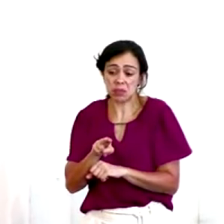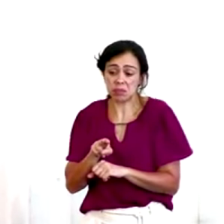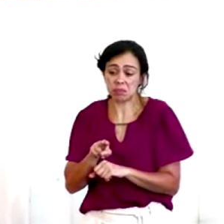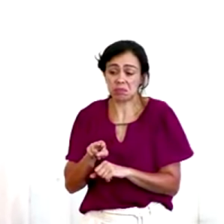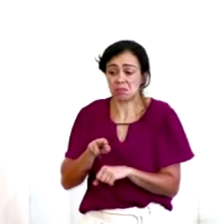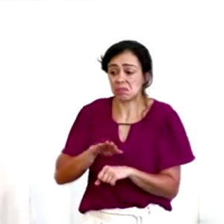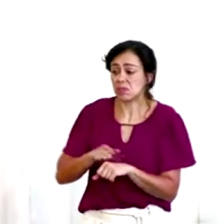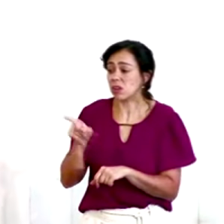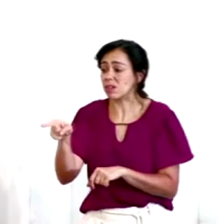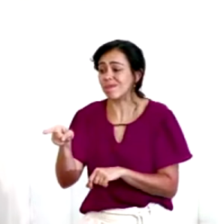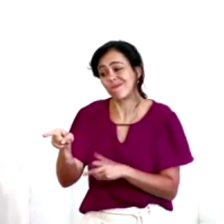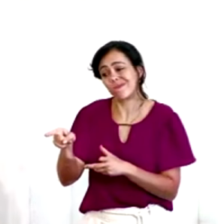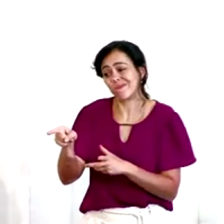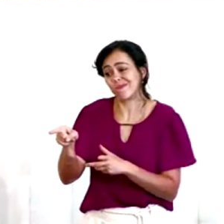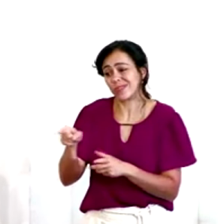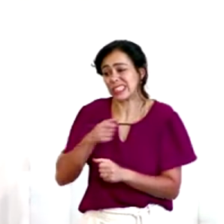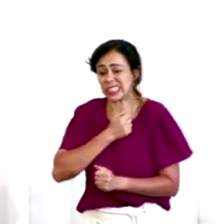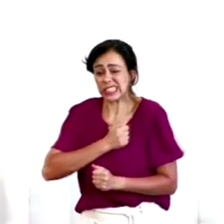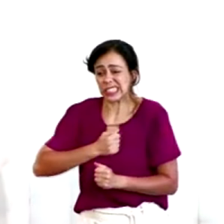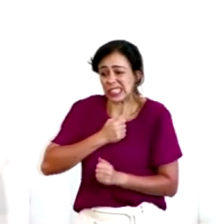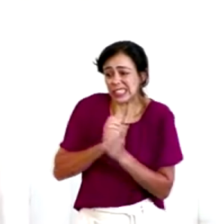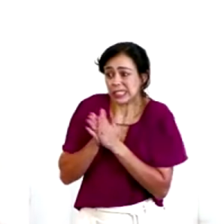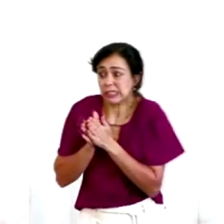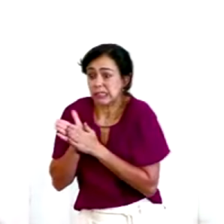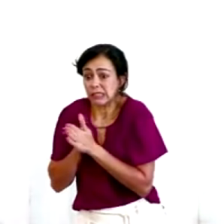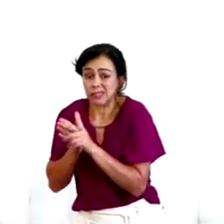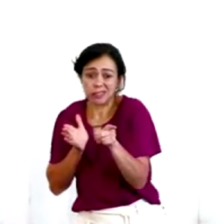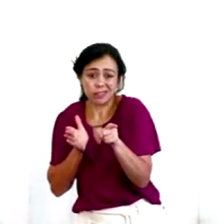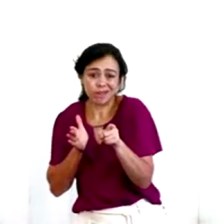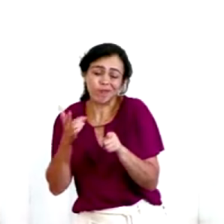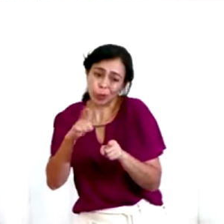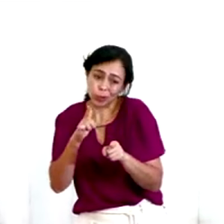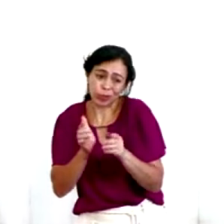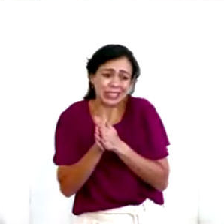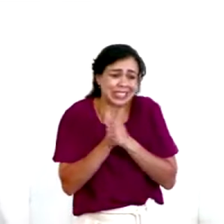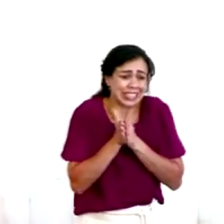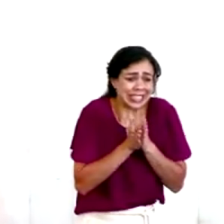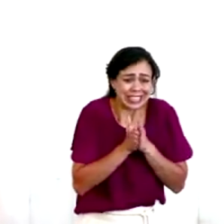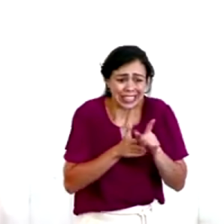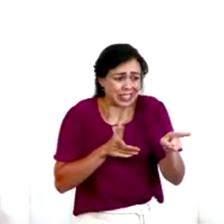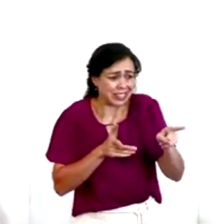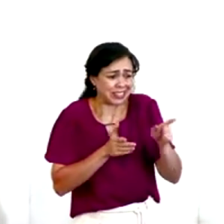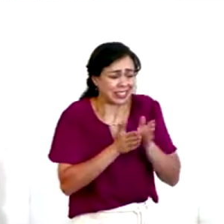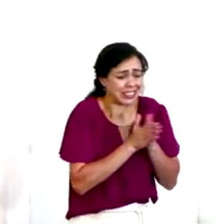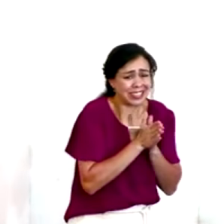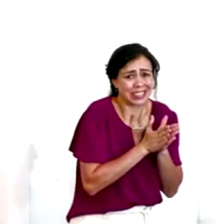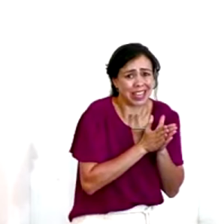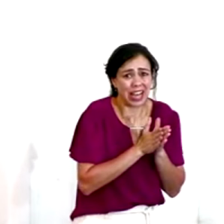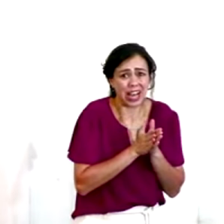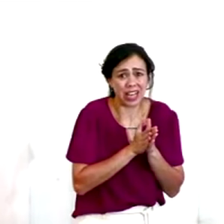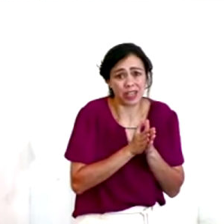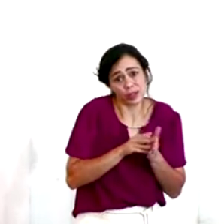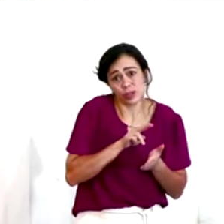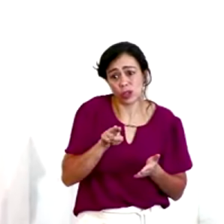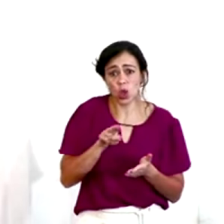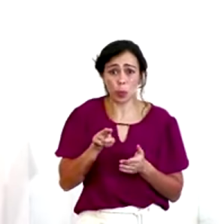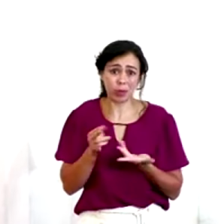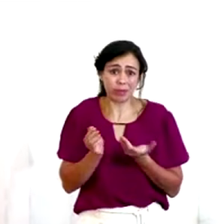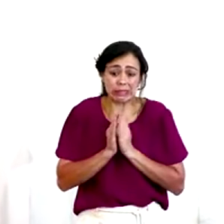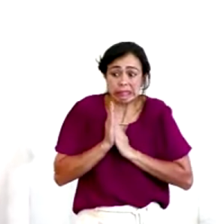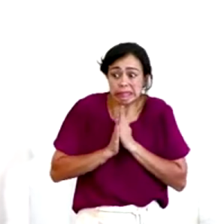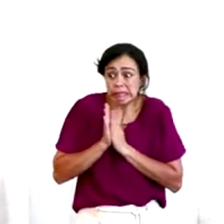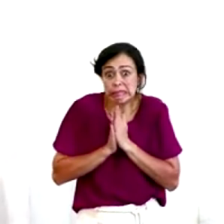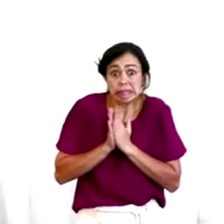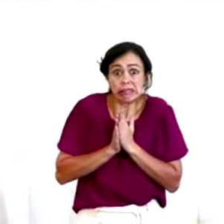depressão, ansiedade, o mal do nosso século. Pessoas tirando a sua própria vida por uma falta